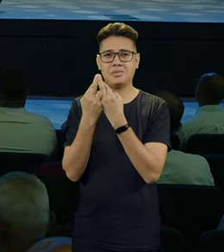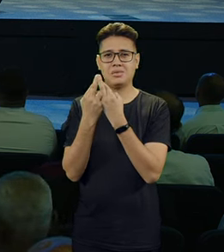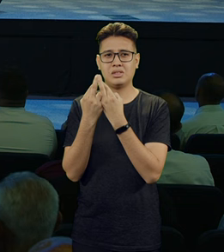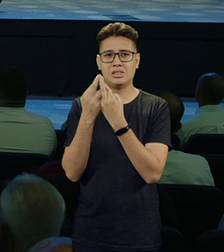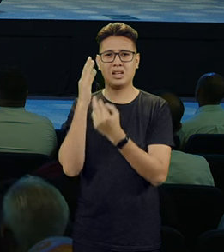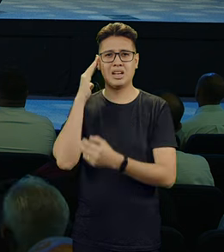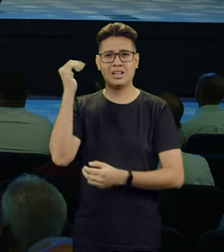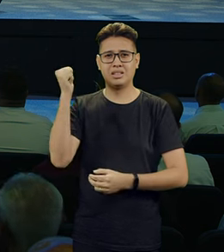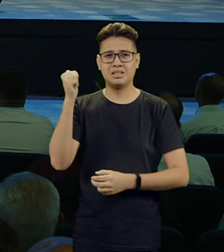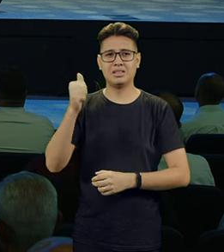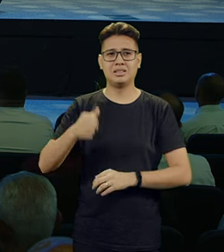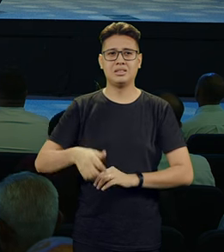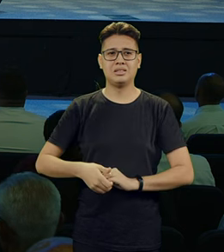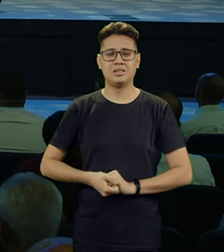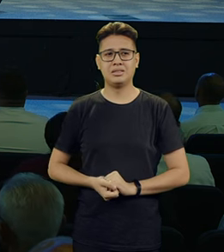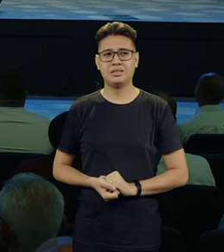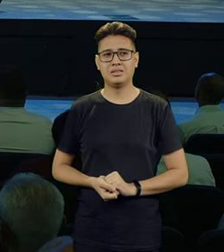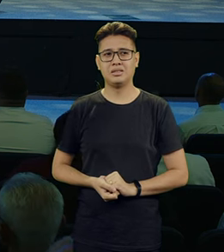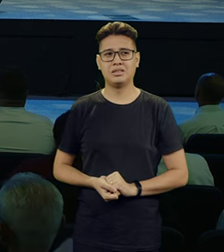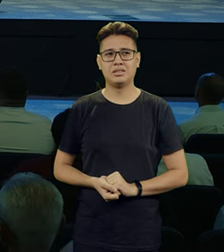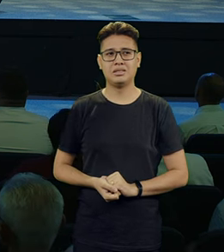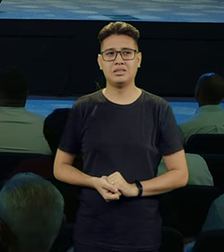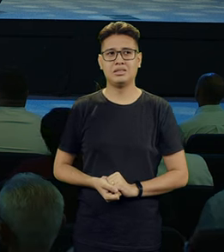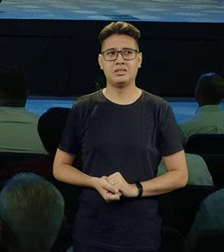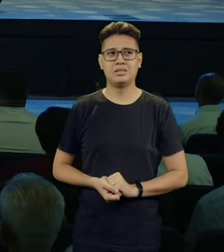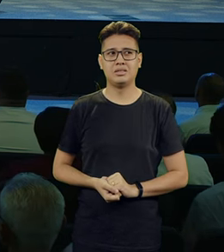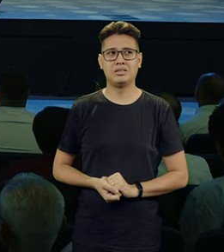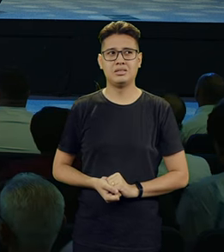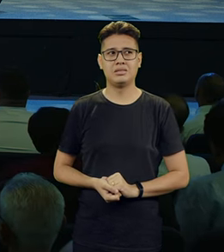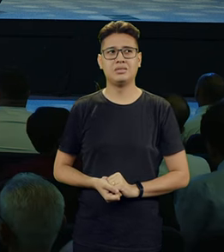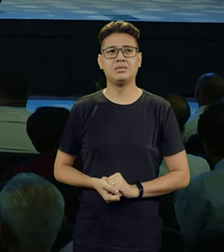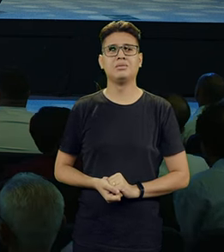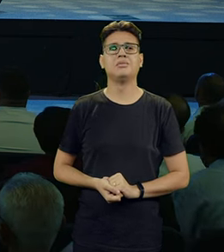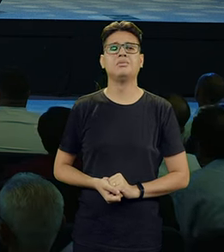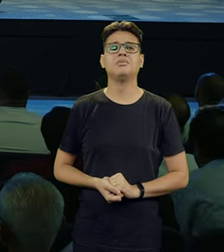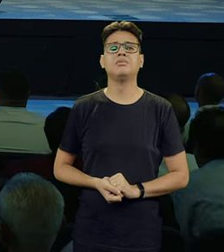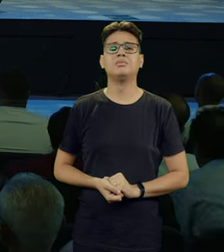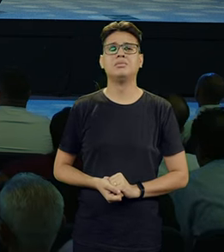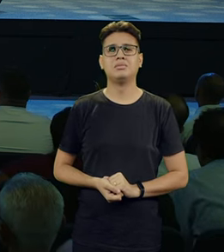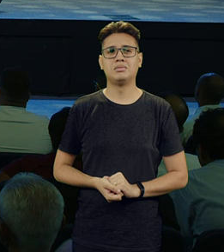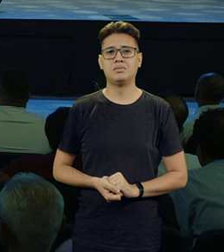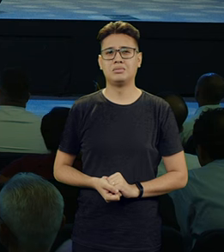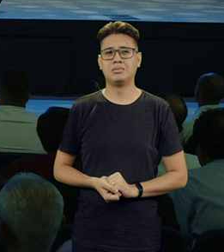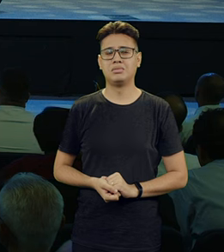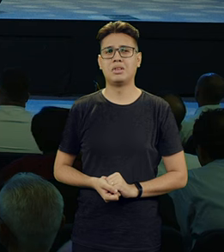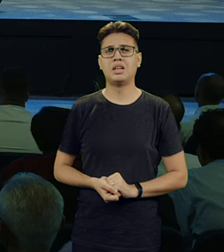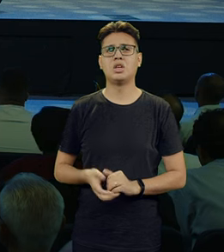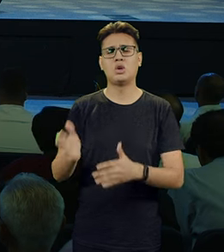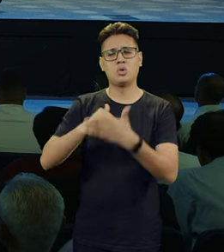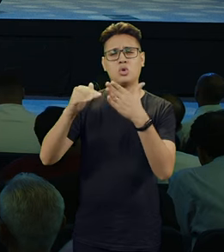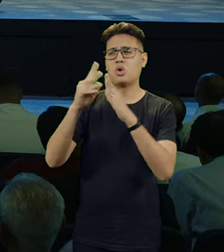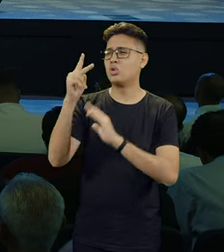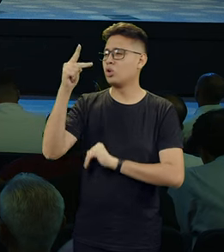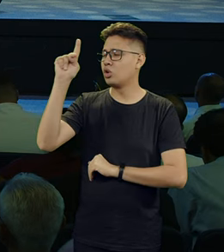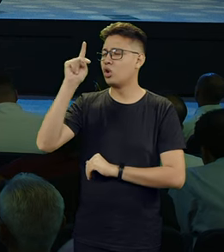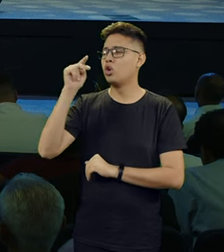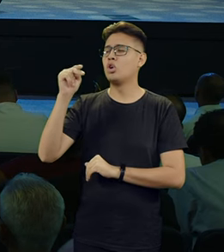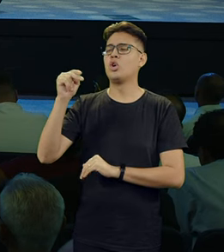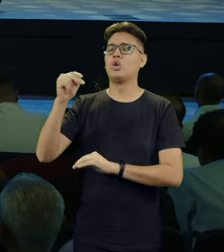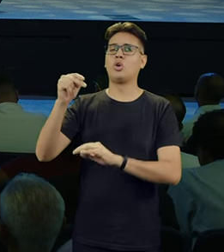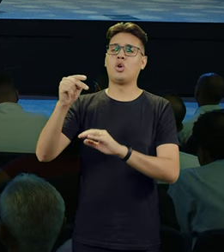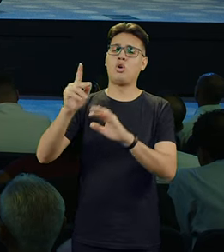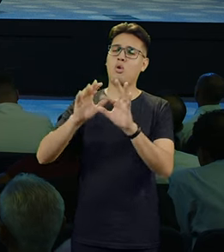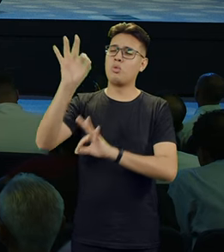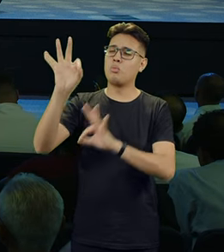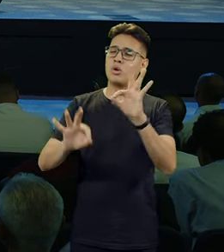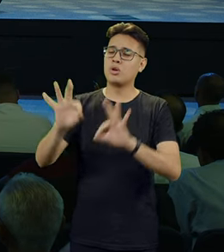sabe e concentra todo o seu propósito